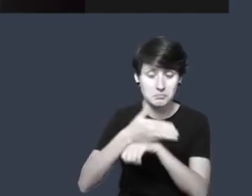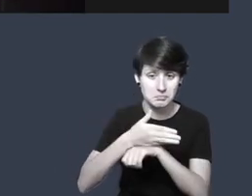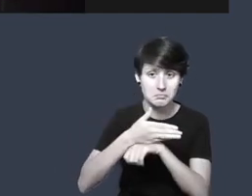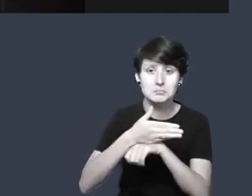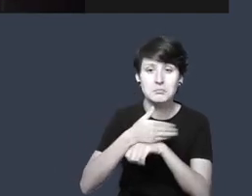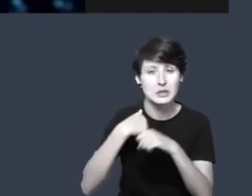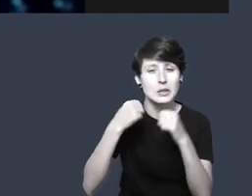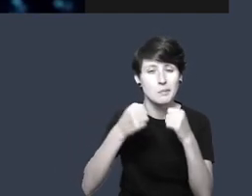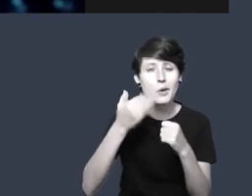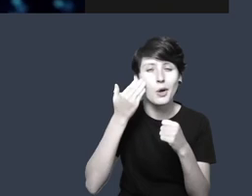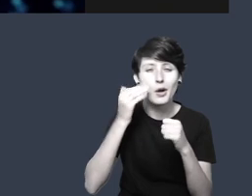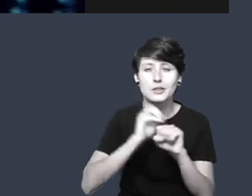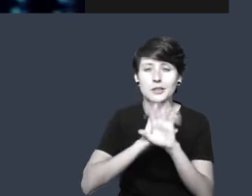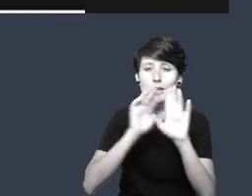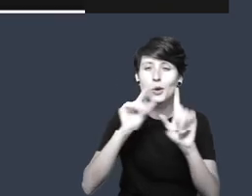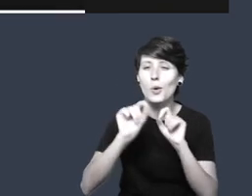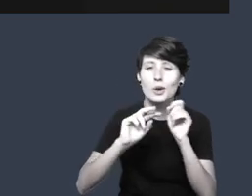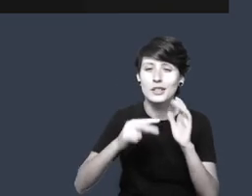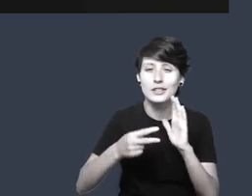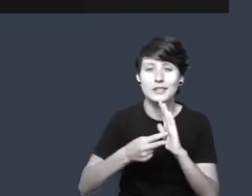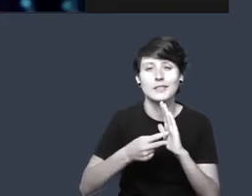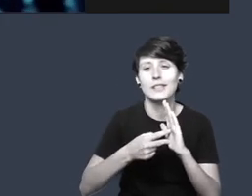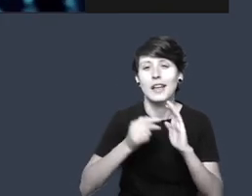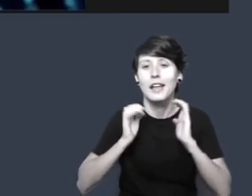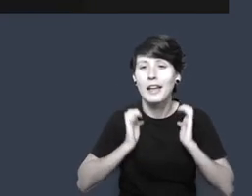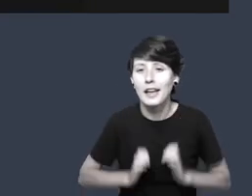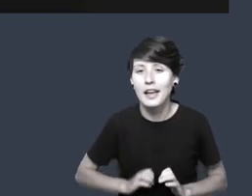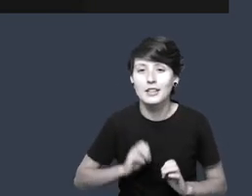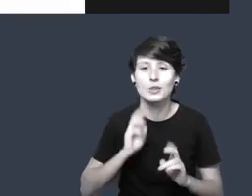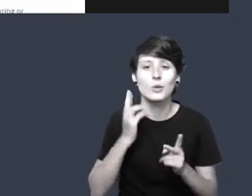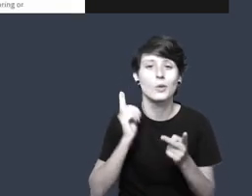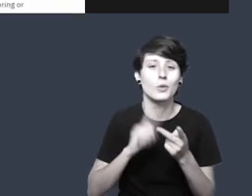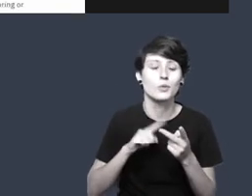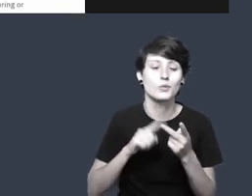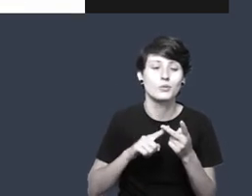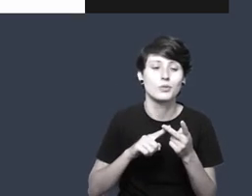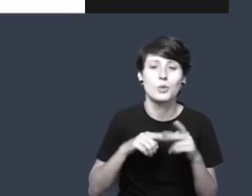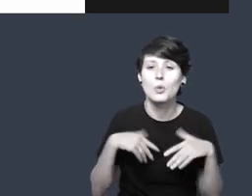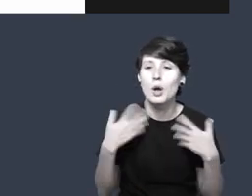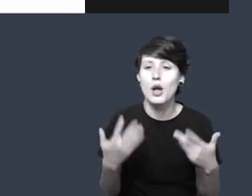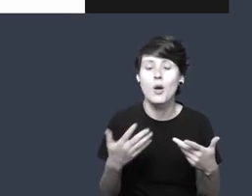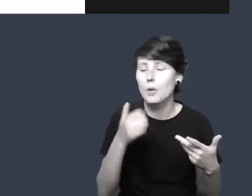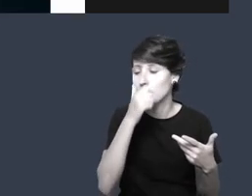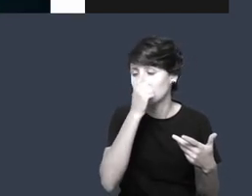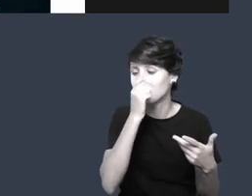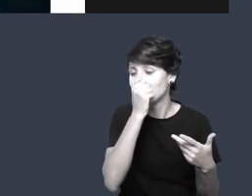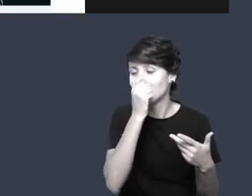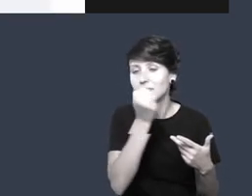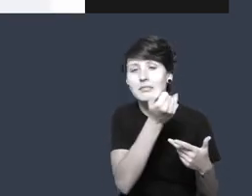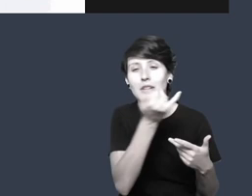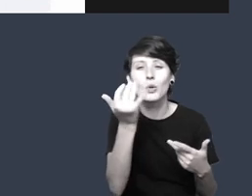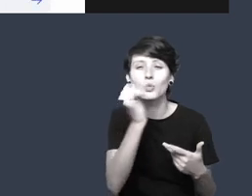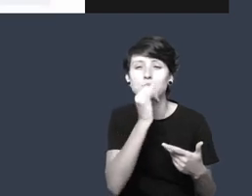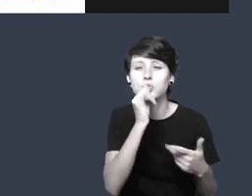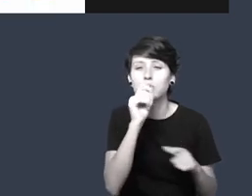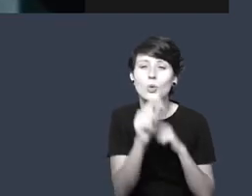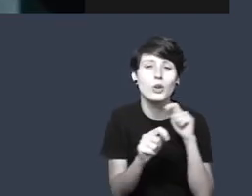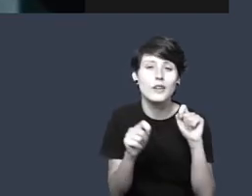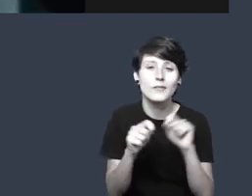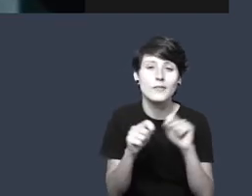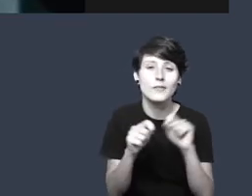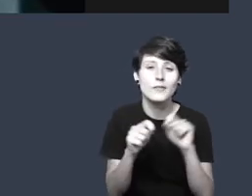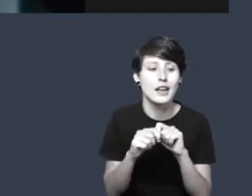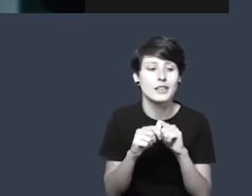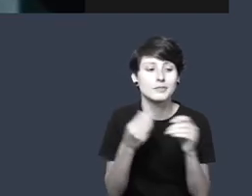pode entender exatamente o que significa toda essa história de ética, quais são alguns exemplos, o que que está sendo